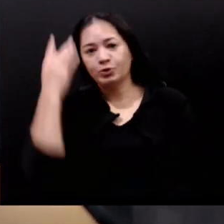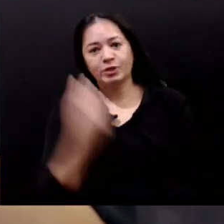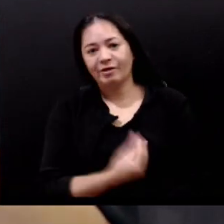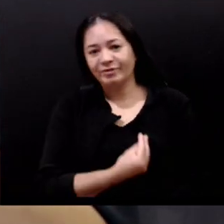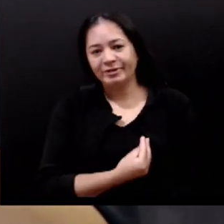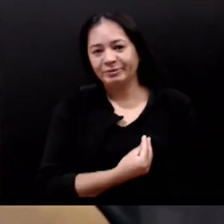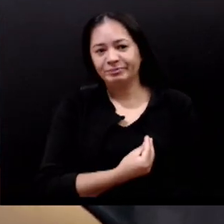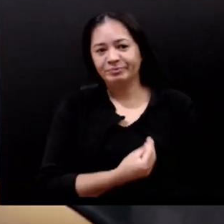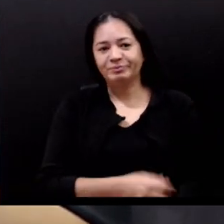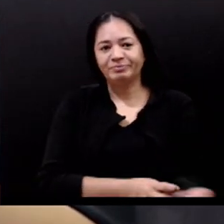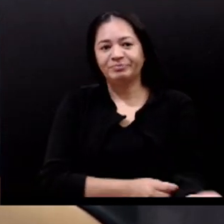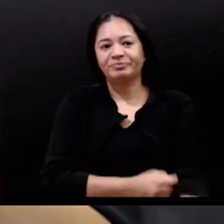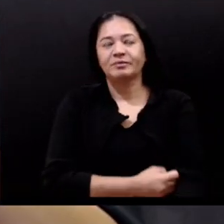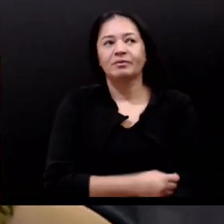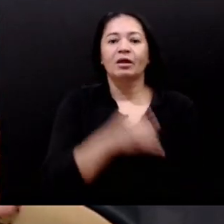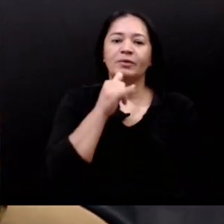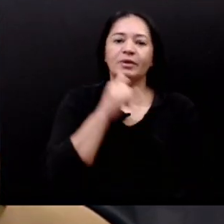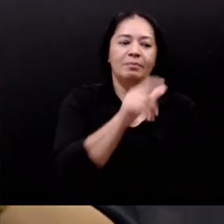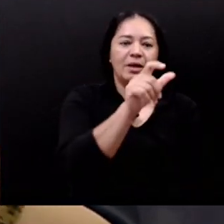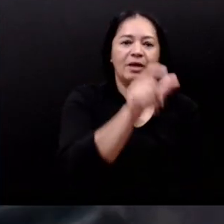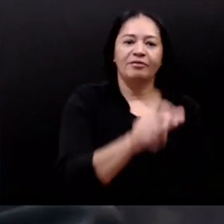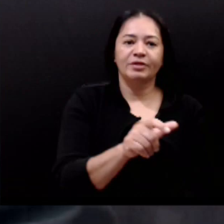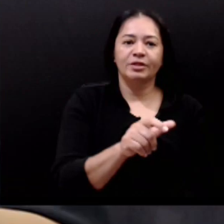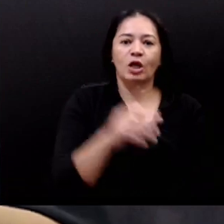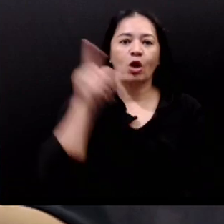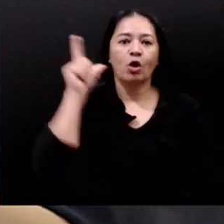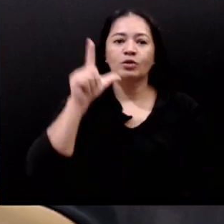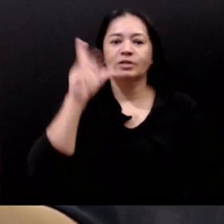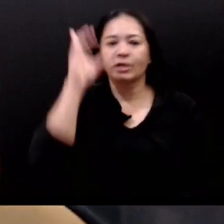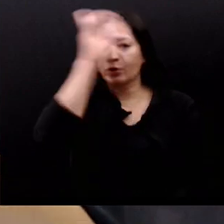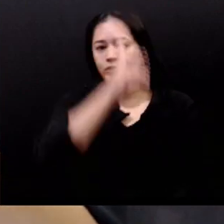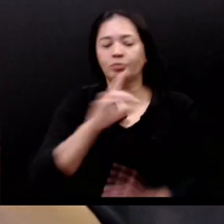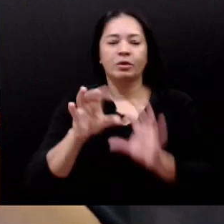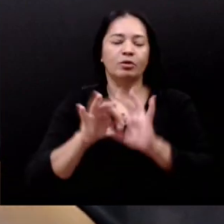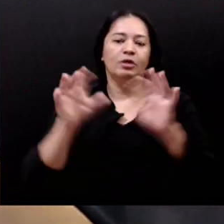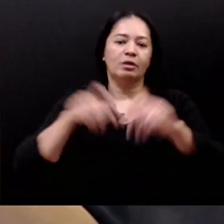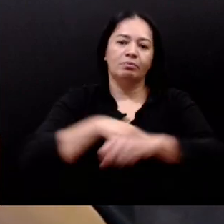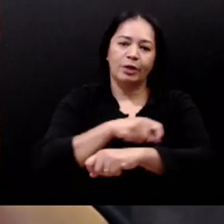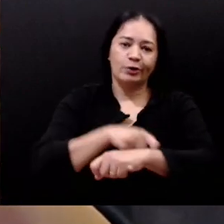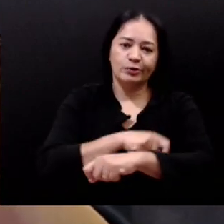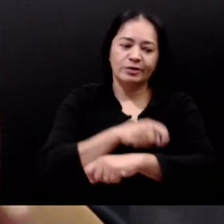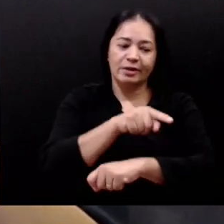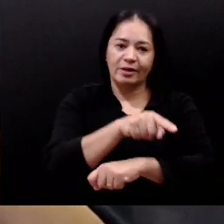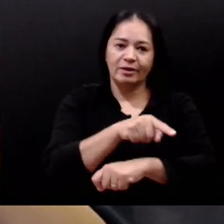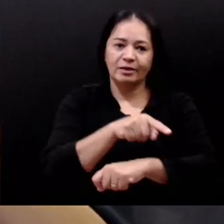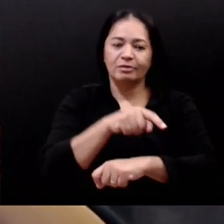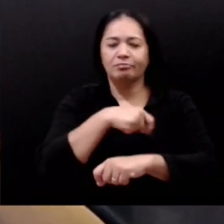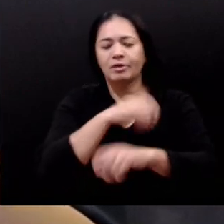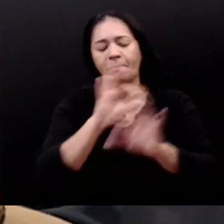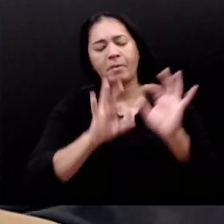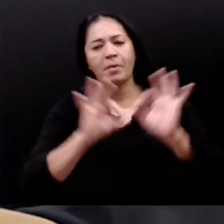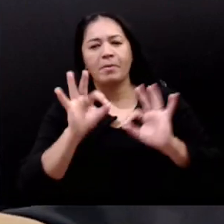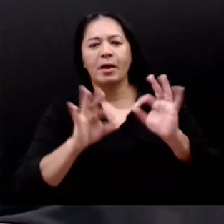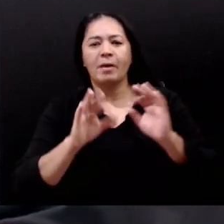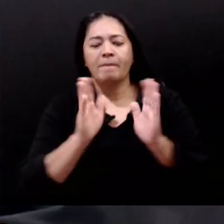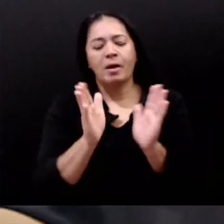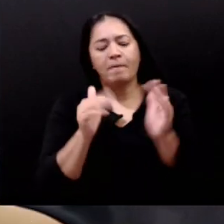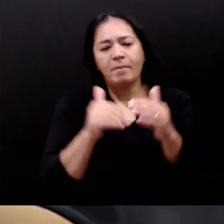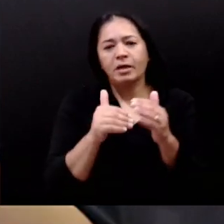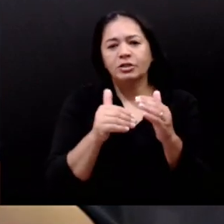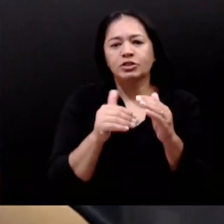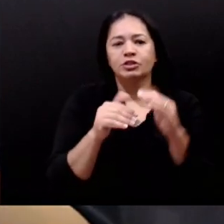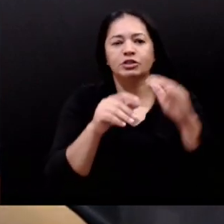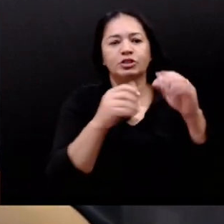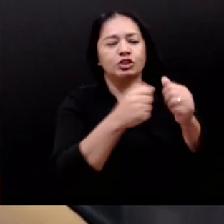que conseguem ter o domingo livre para cozinhar. Isso. Então essas pessoas cozinham, fazem as marmitinhas, congelam. Tem pessoas que